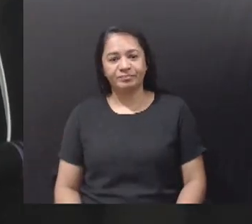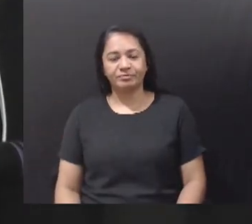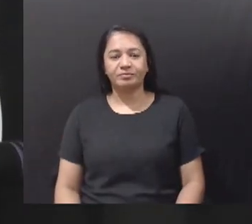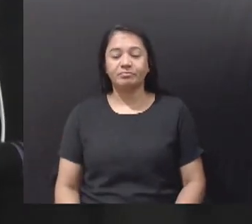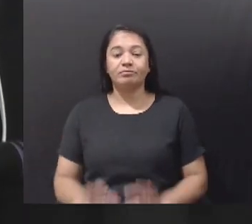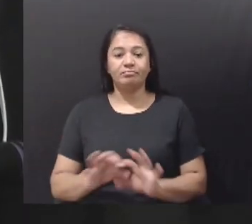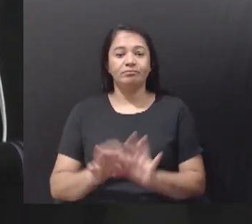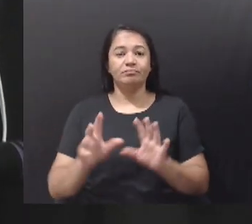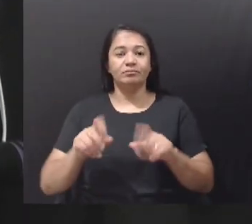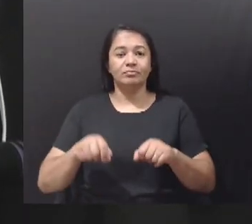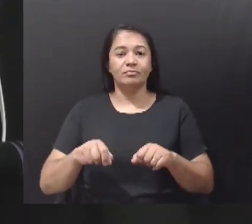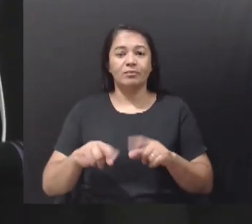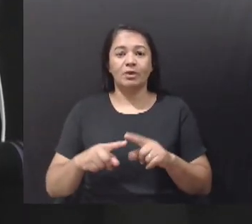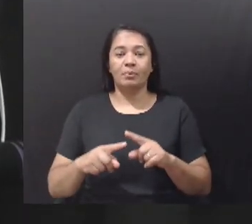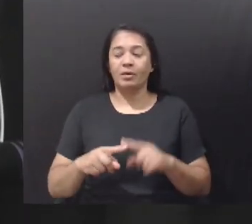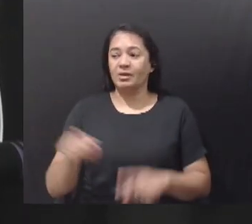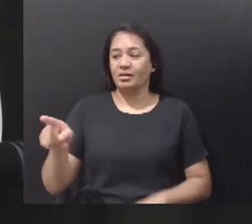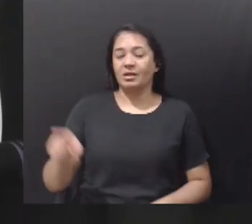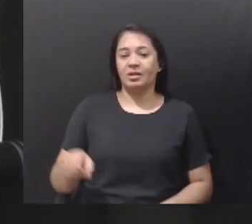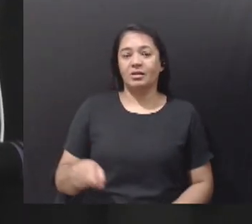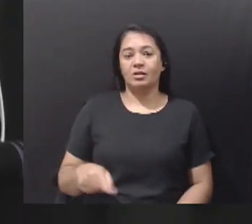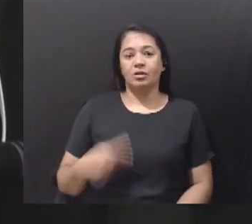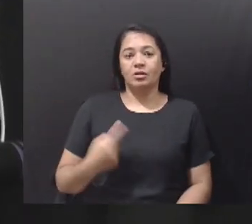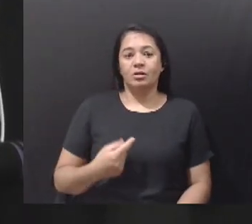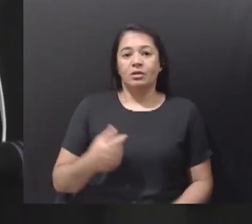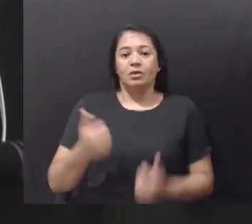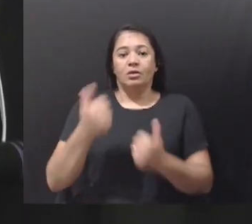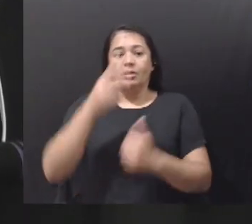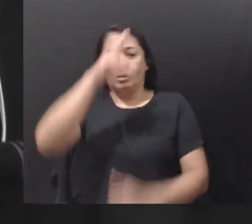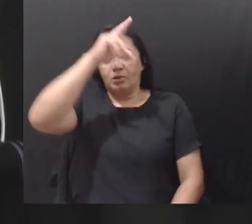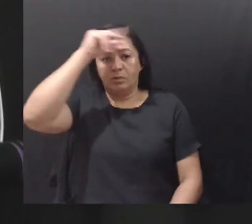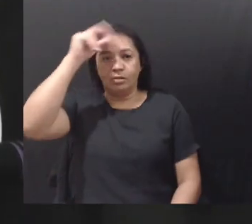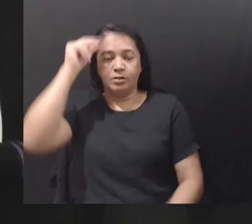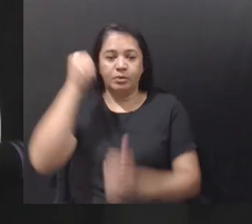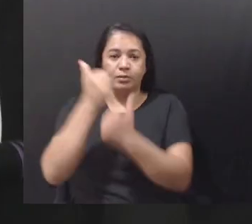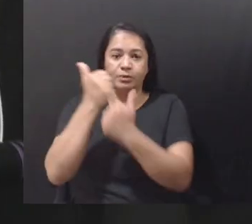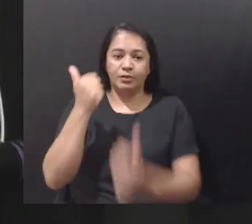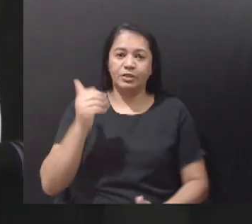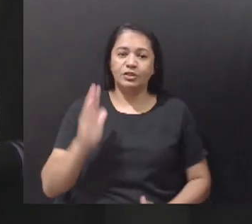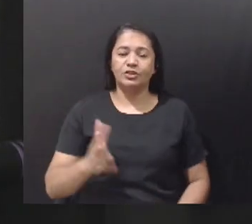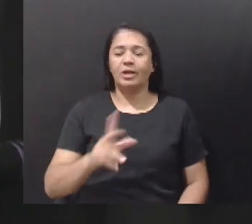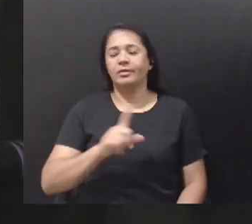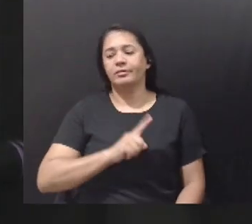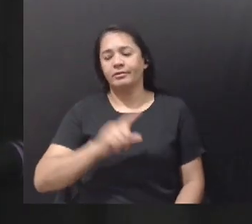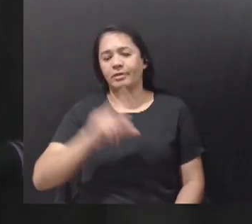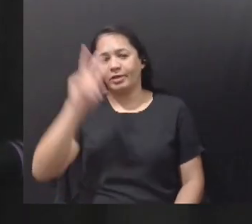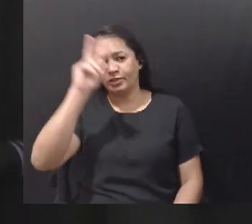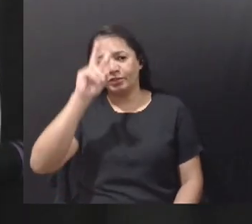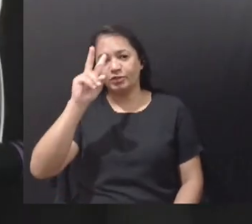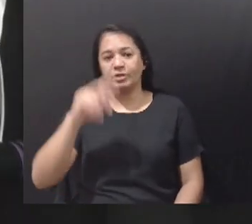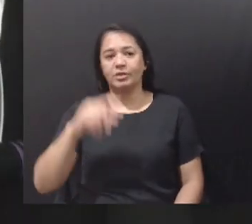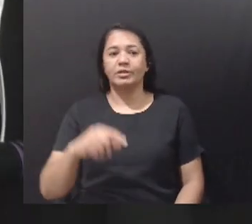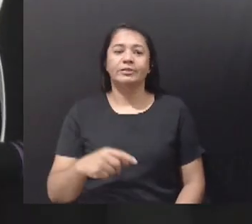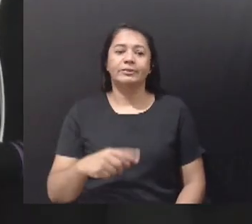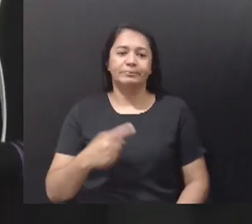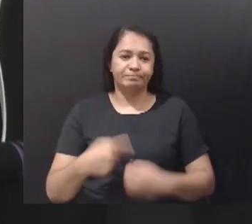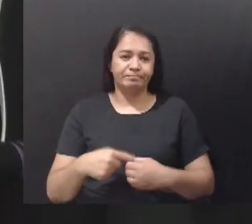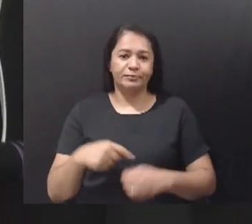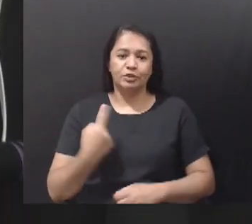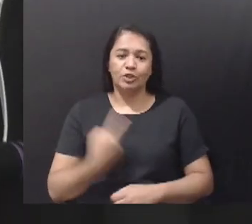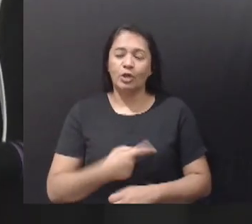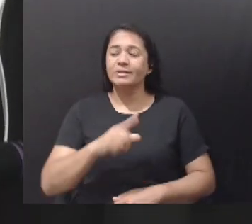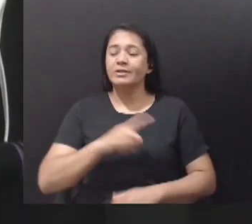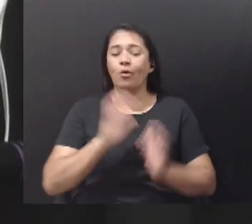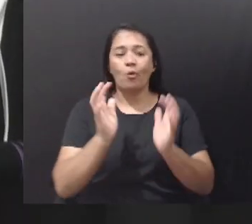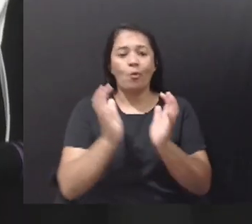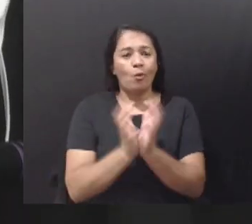Franklin e o Mair também, que é o nosso vice-prefeito, que já tem uma história na cidade, já foi vice-prefeito. Então, a gente tem uma equipe, um time, por isso que eu falo,